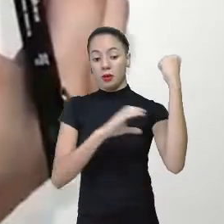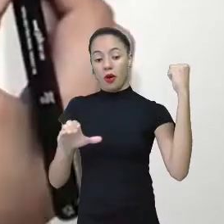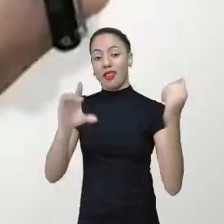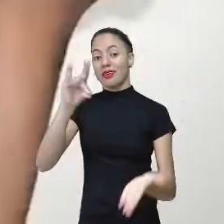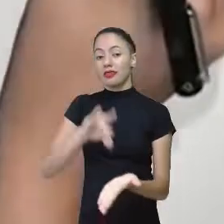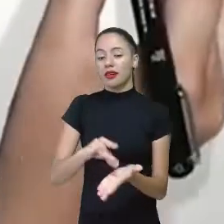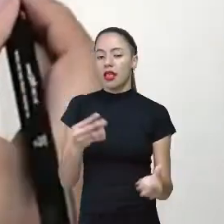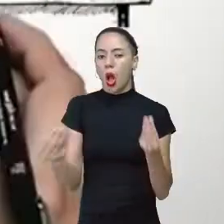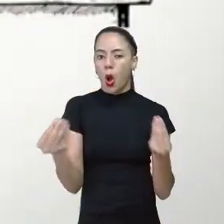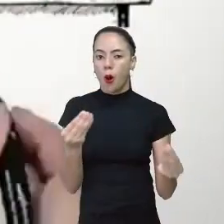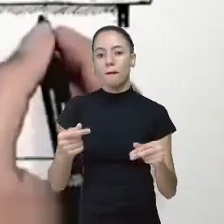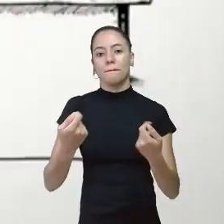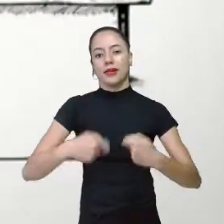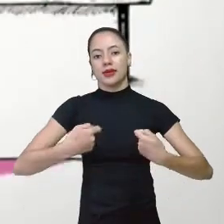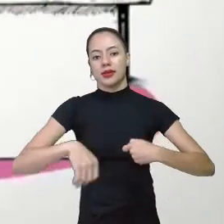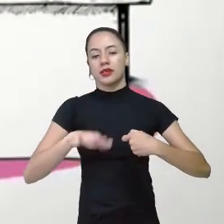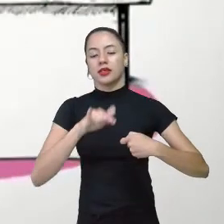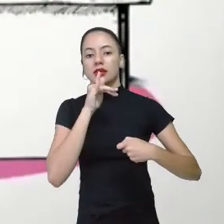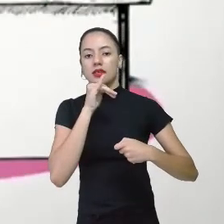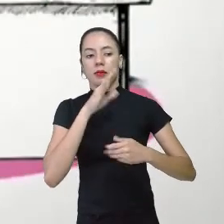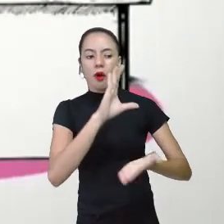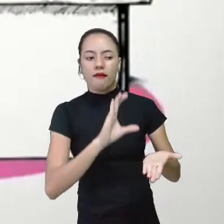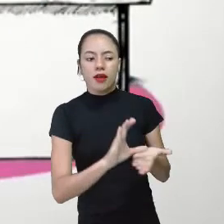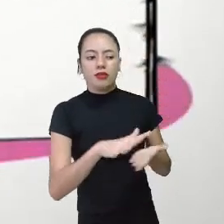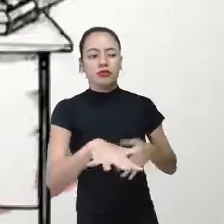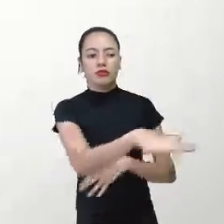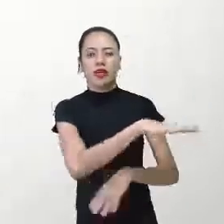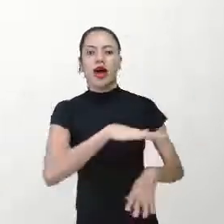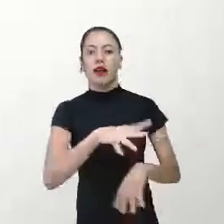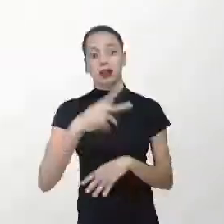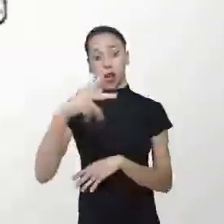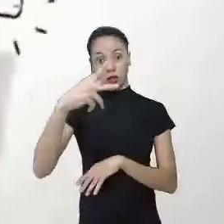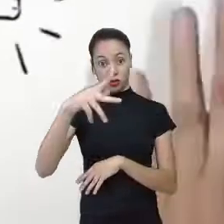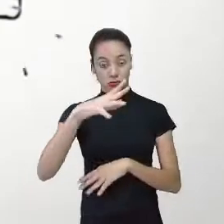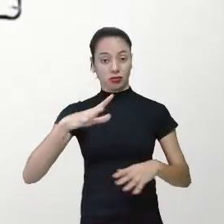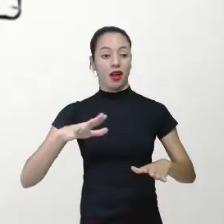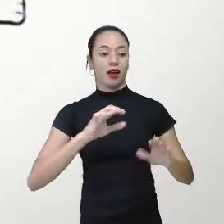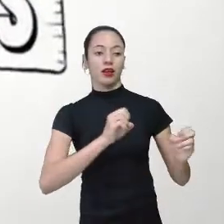quando investem em sua educação e capacitação.